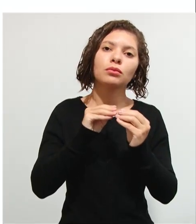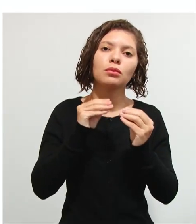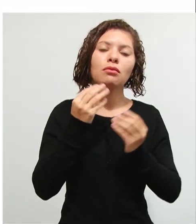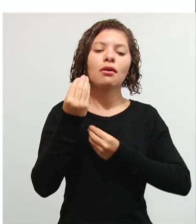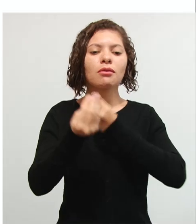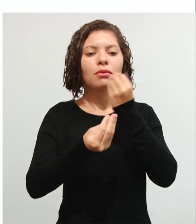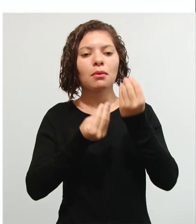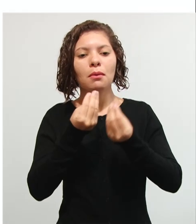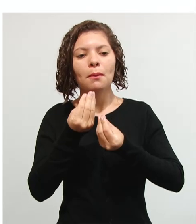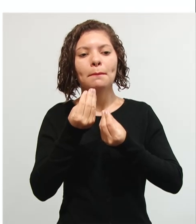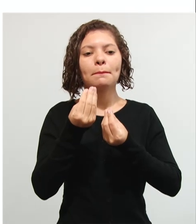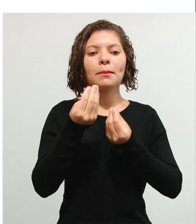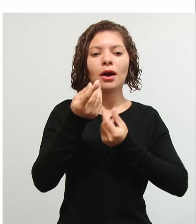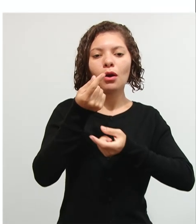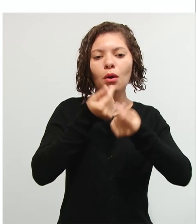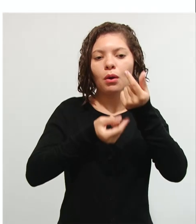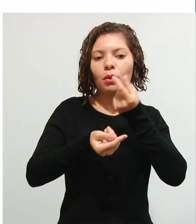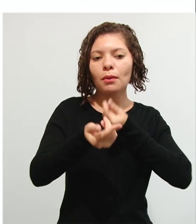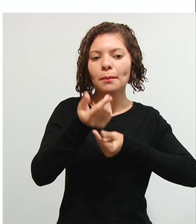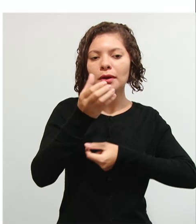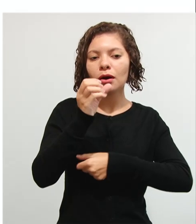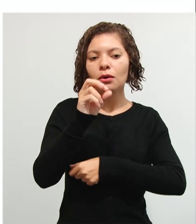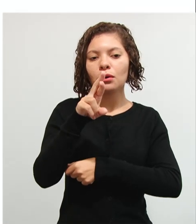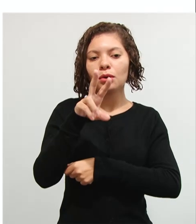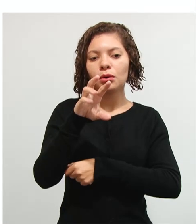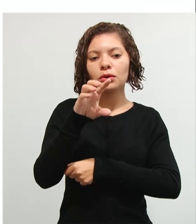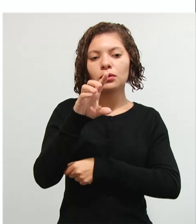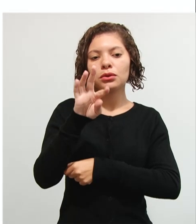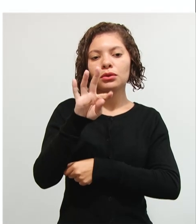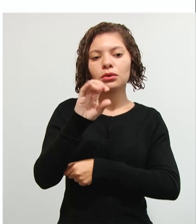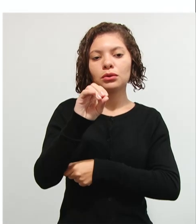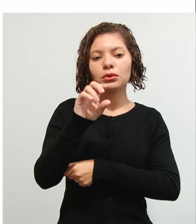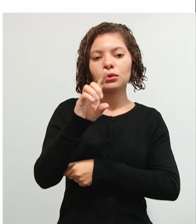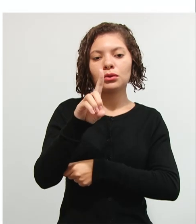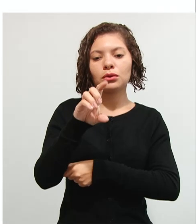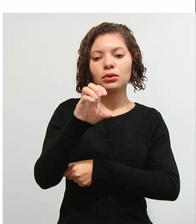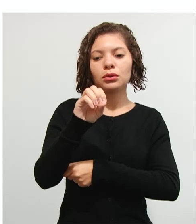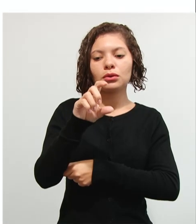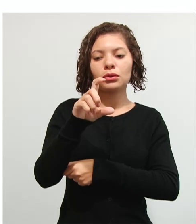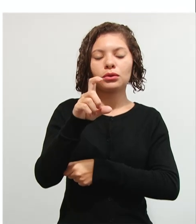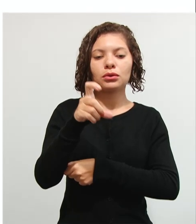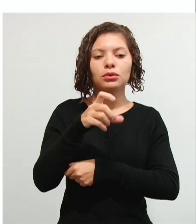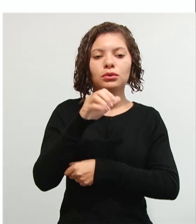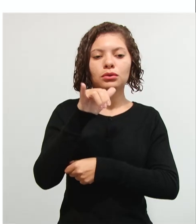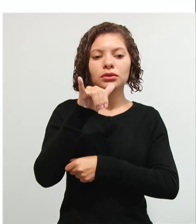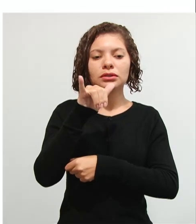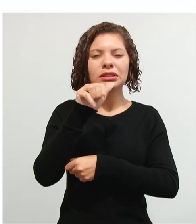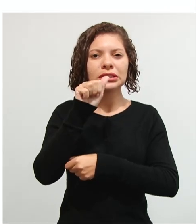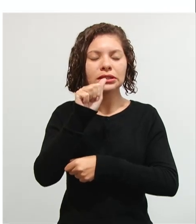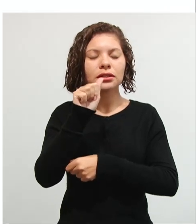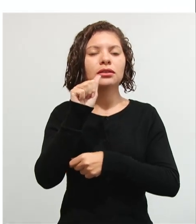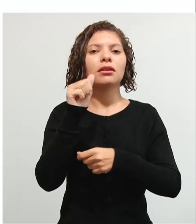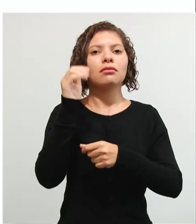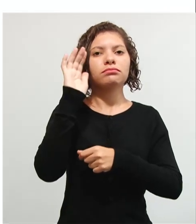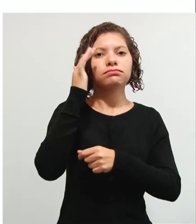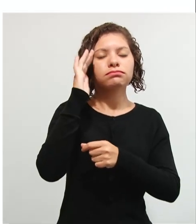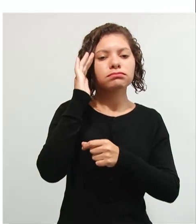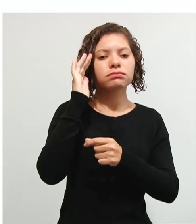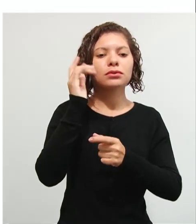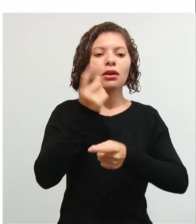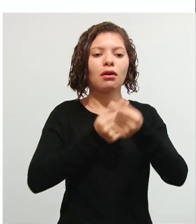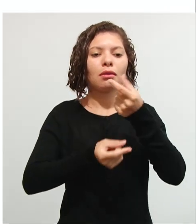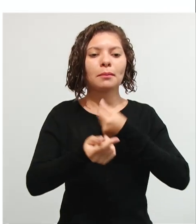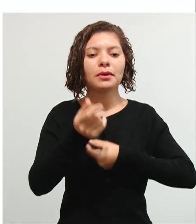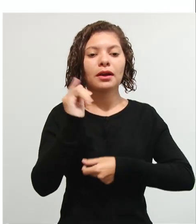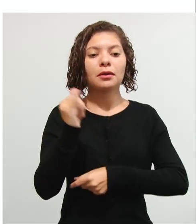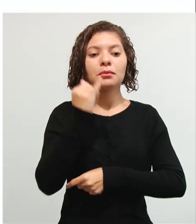economia ortodoxa entende a tomada de decisão dos indivíduos. É importante para entender os modelos econômicos